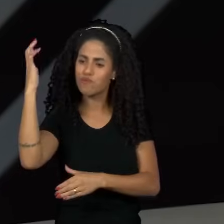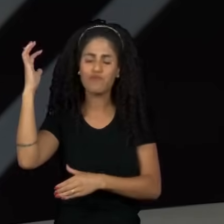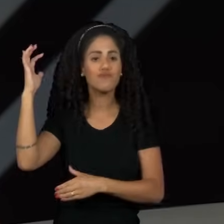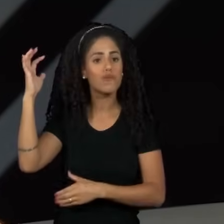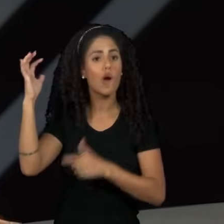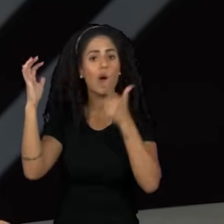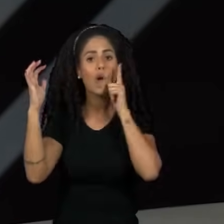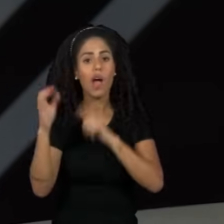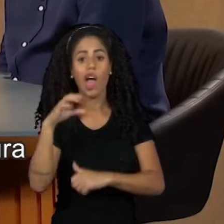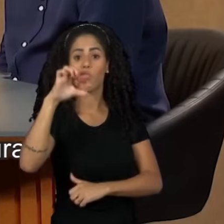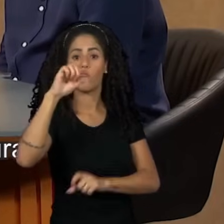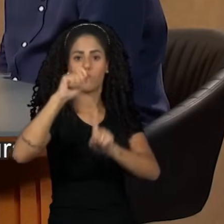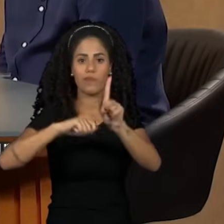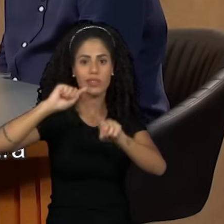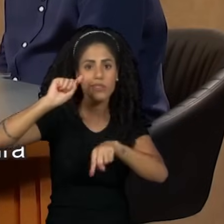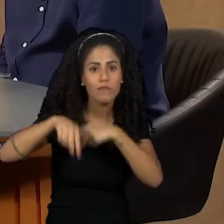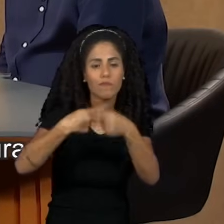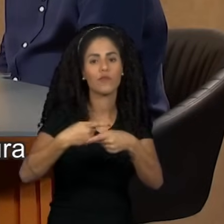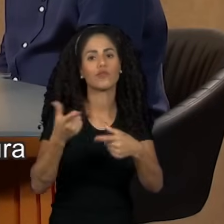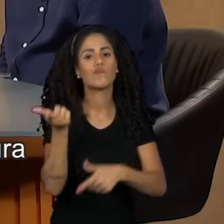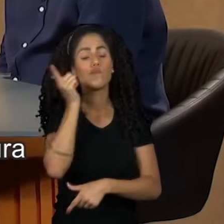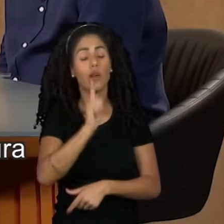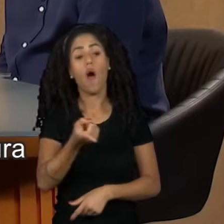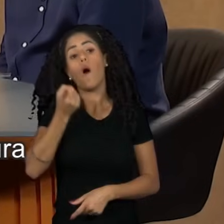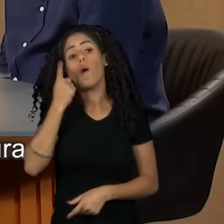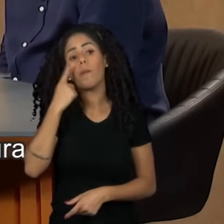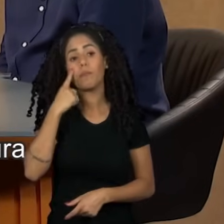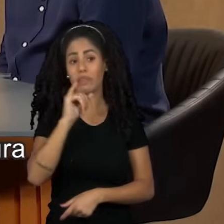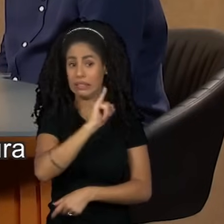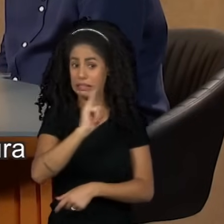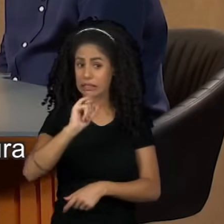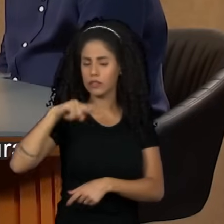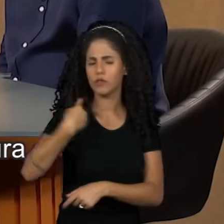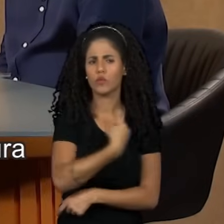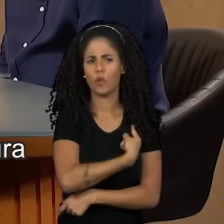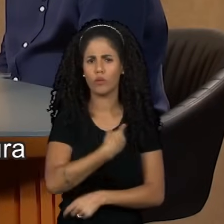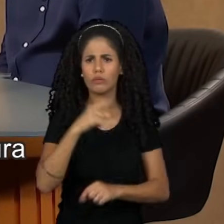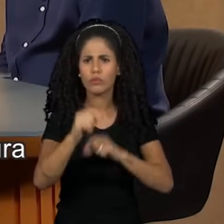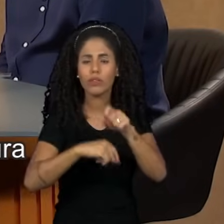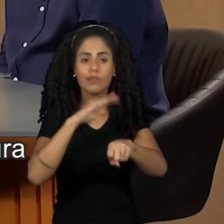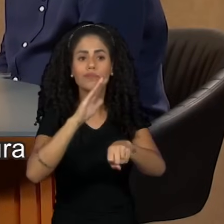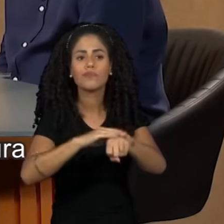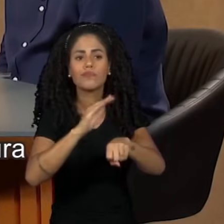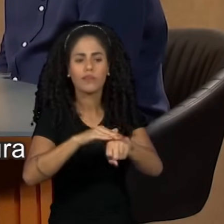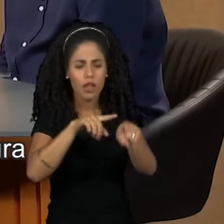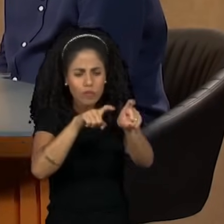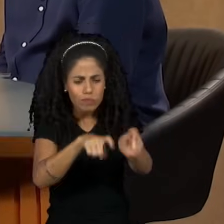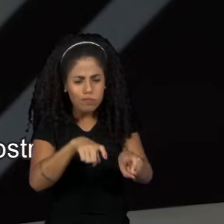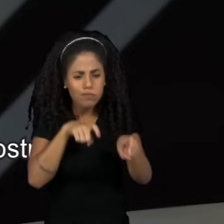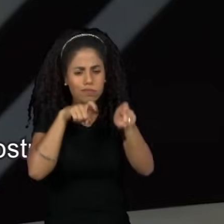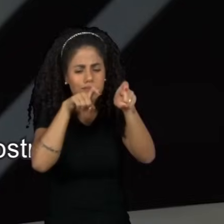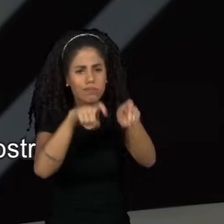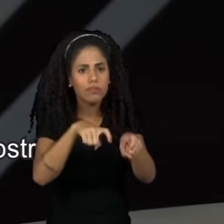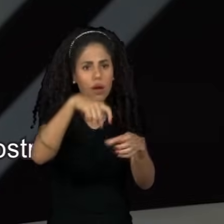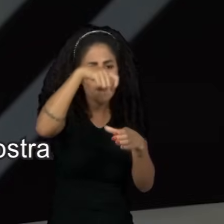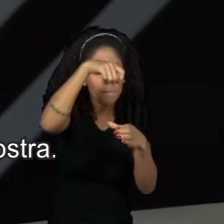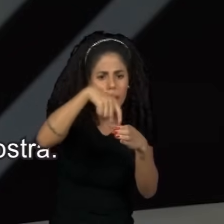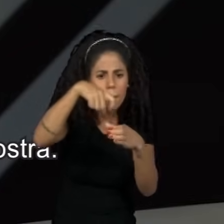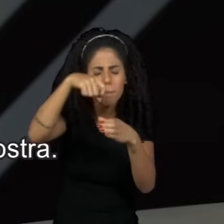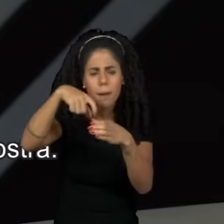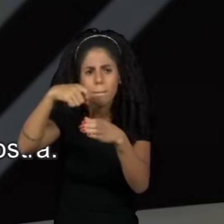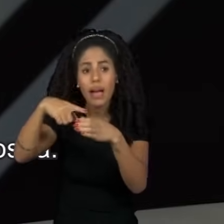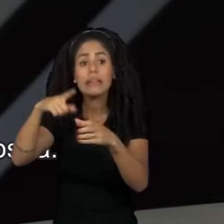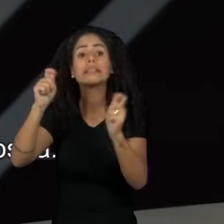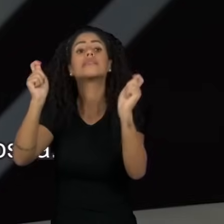plantado, a florir. Veja, se a gente chega a fazer uma agricultura que consegue